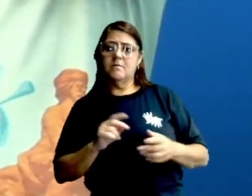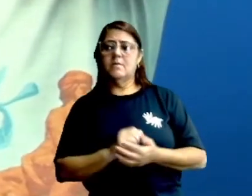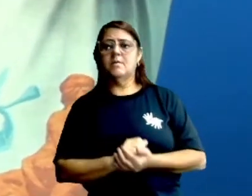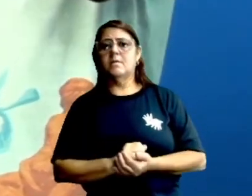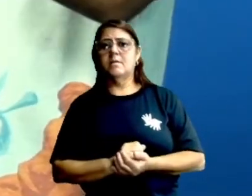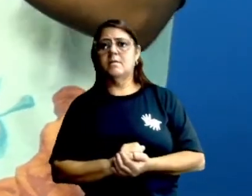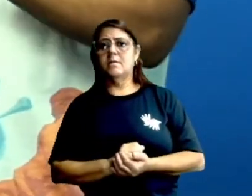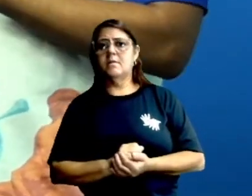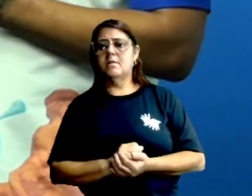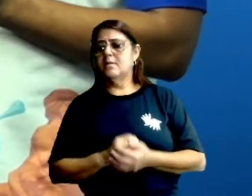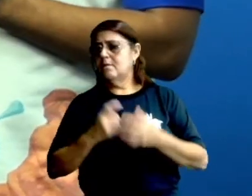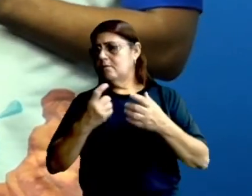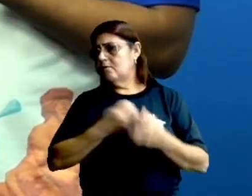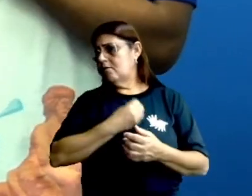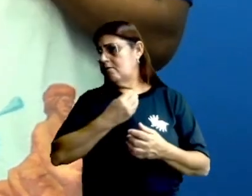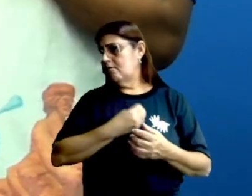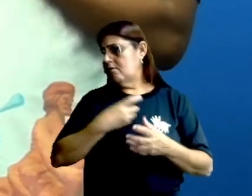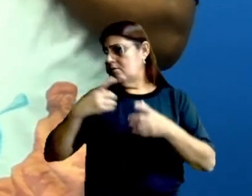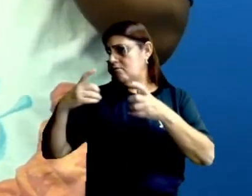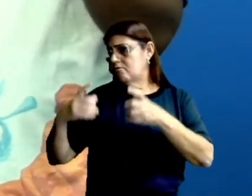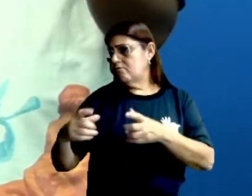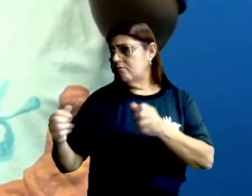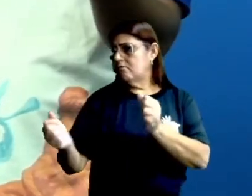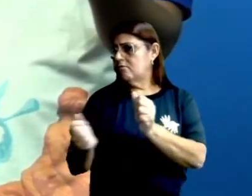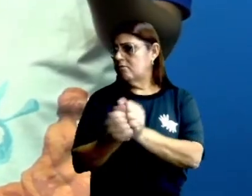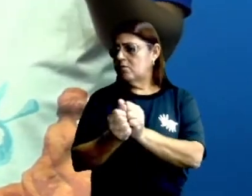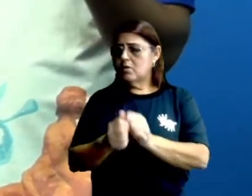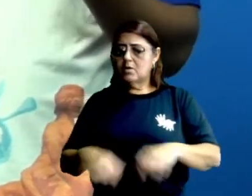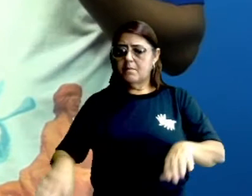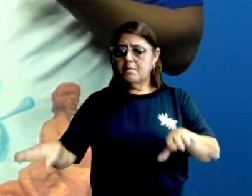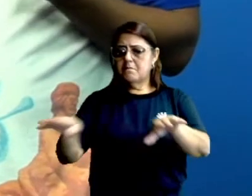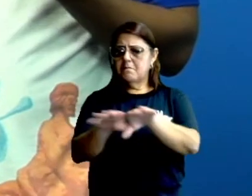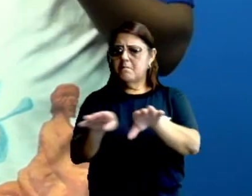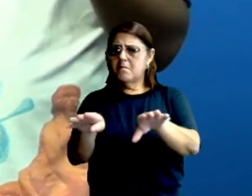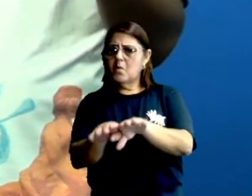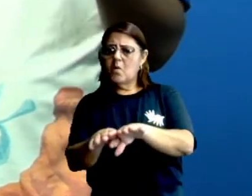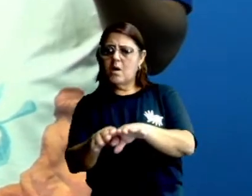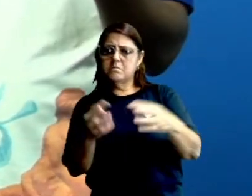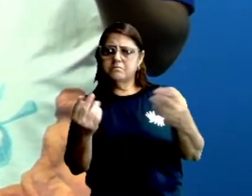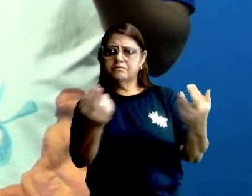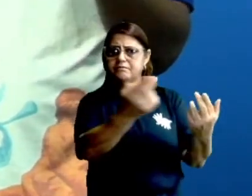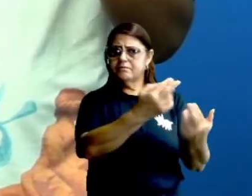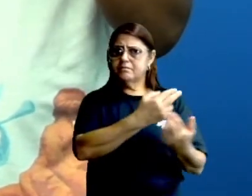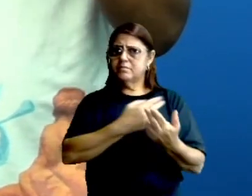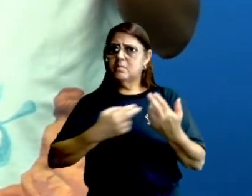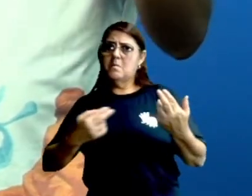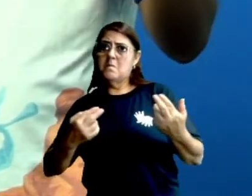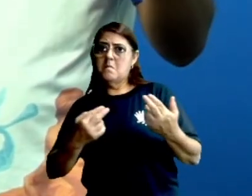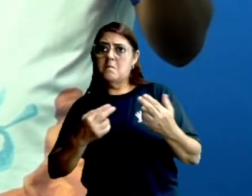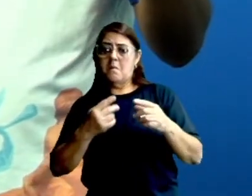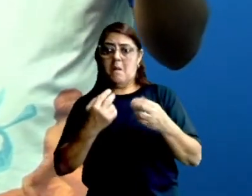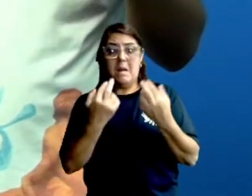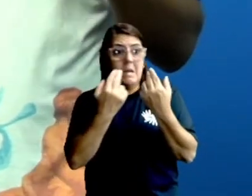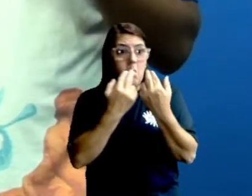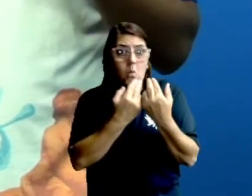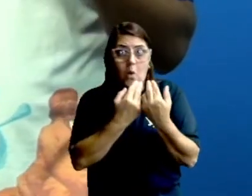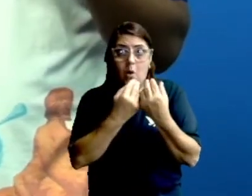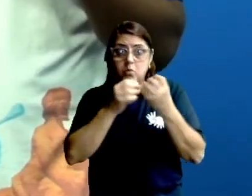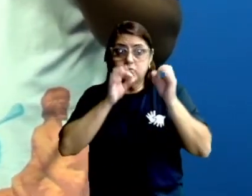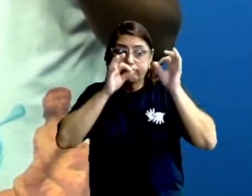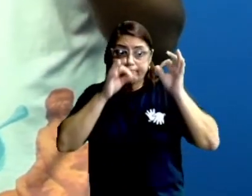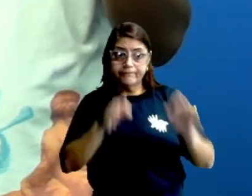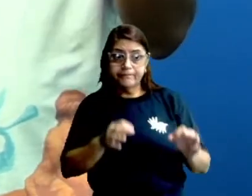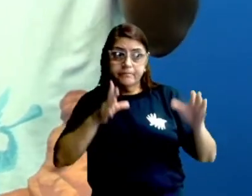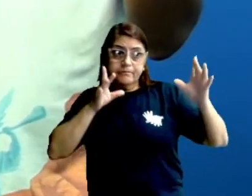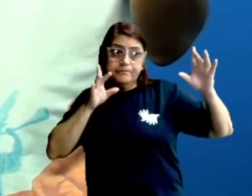viviam naquela parte ali dos Andes, eles possuíam semelhanças entre uns e os outros, né? Mas eles não eram totalmente igual. Eles